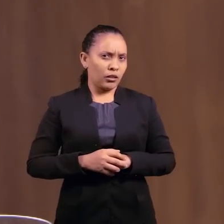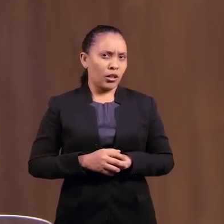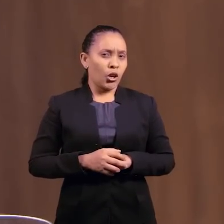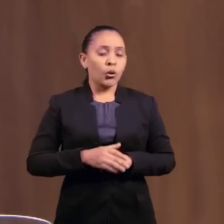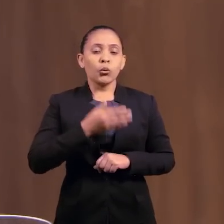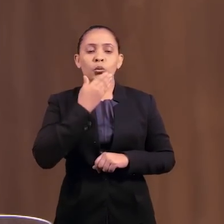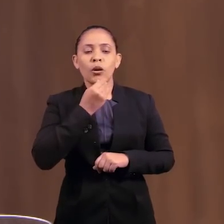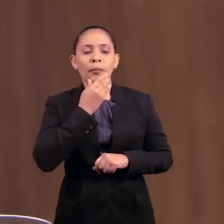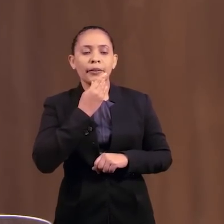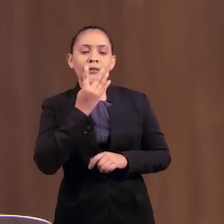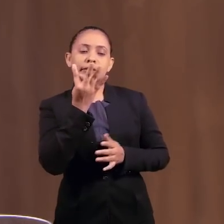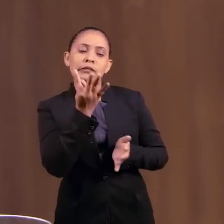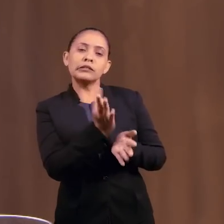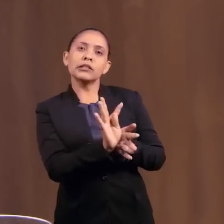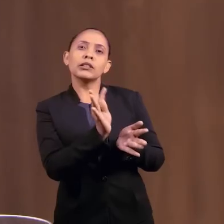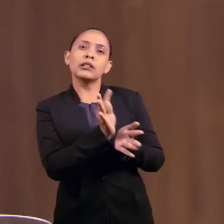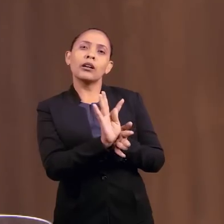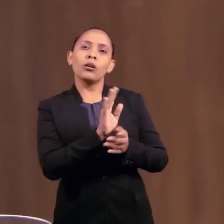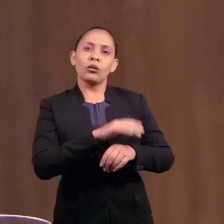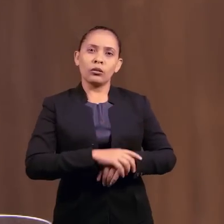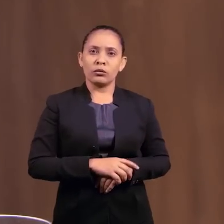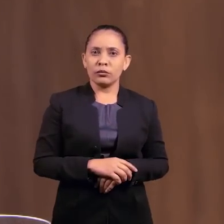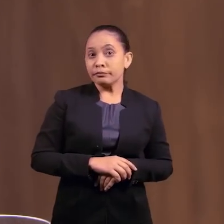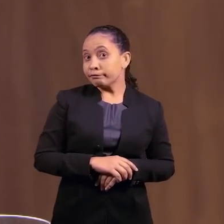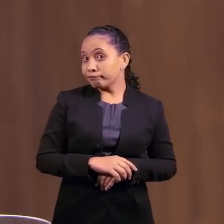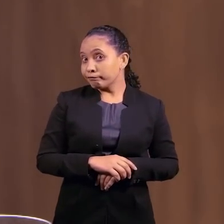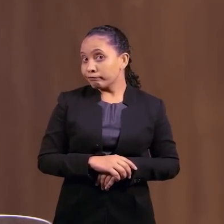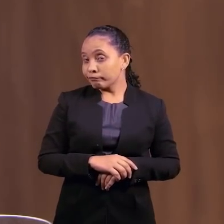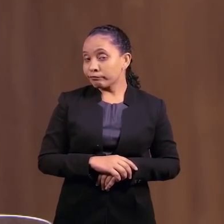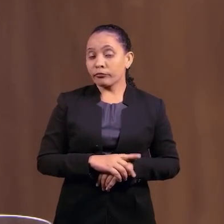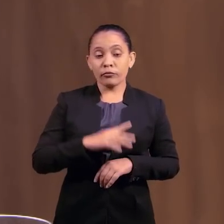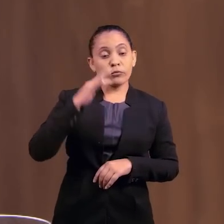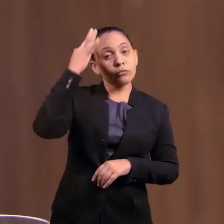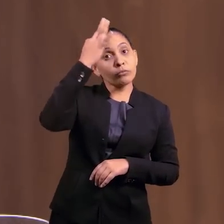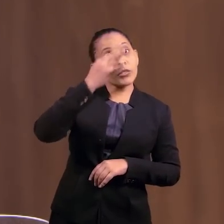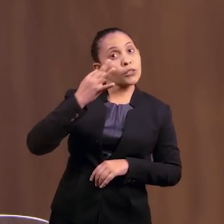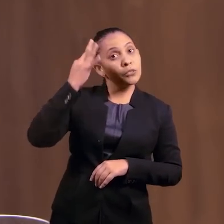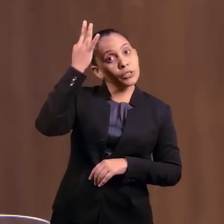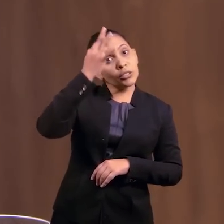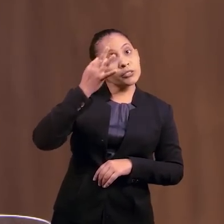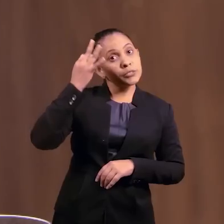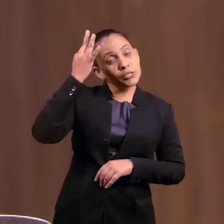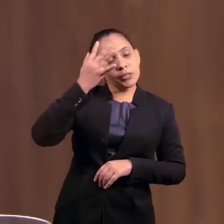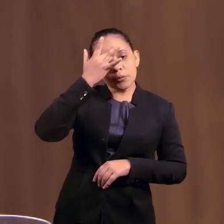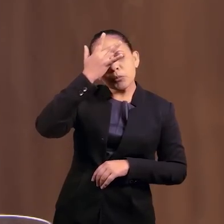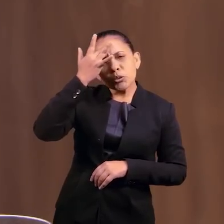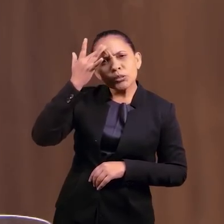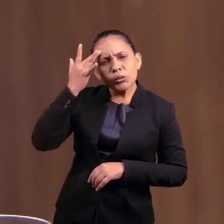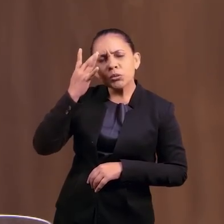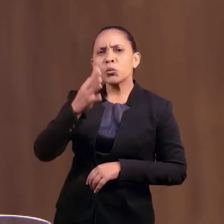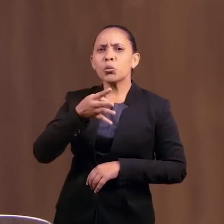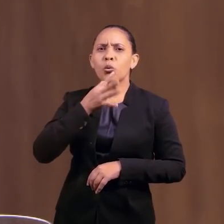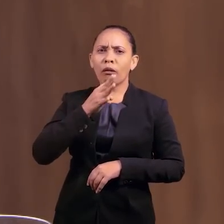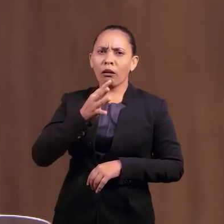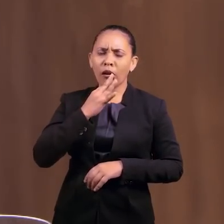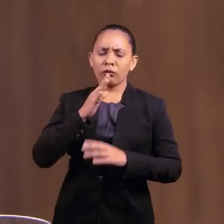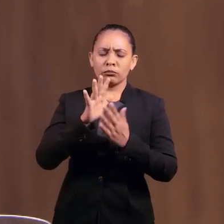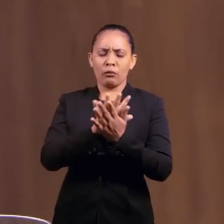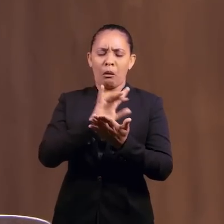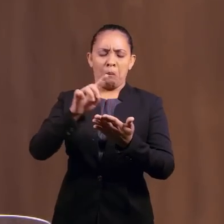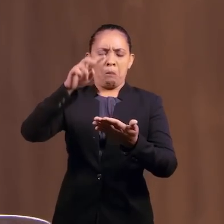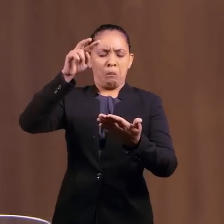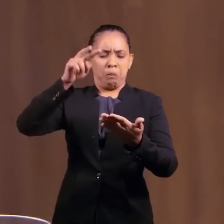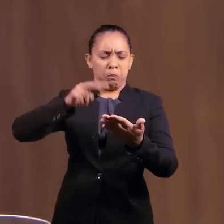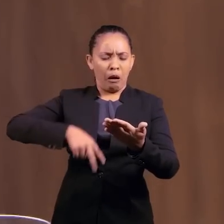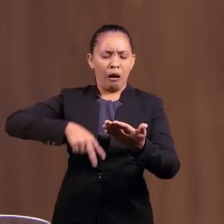que um teólogo? Né? Os filósofos são as pessoas que mais leem